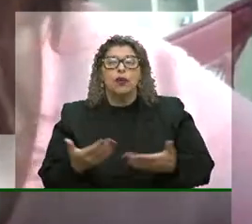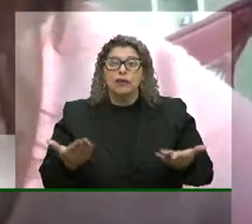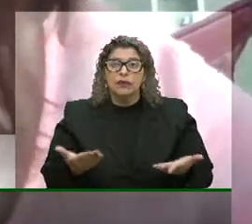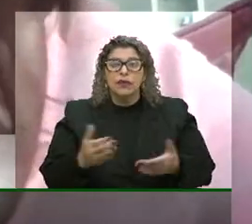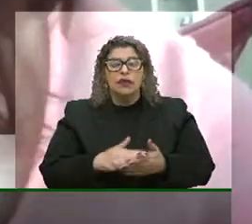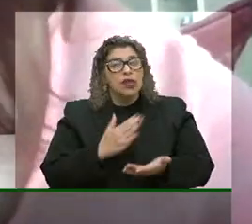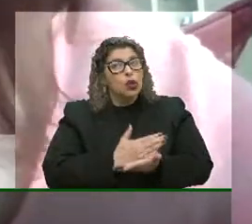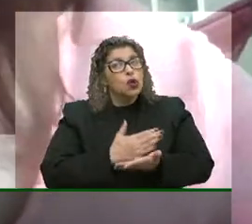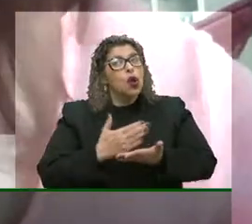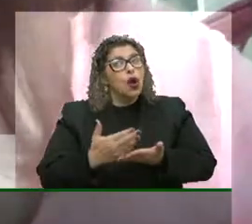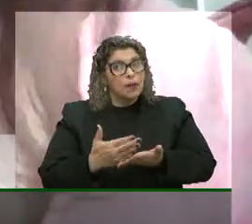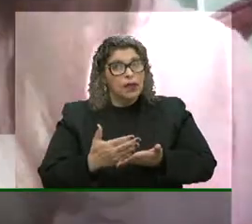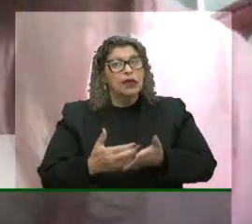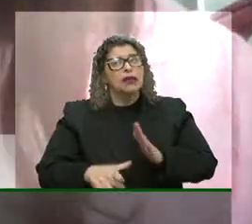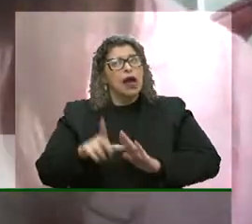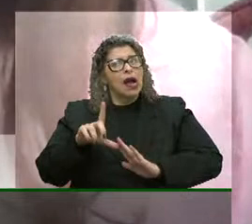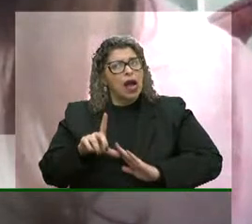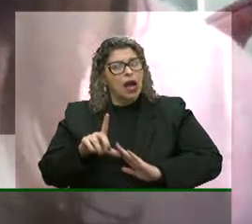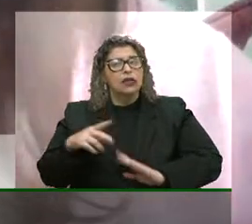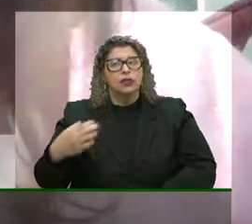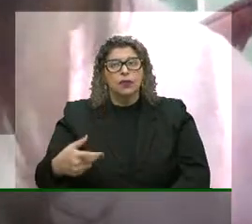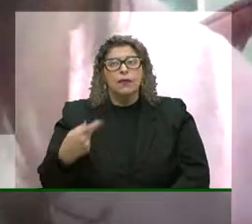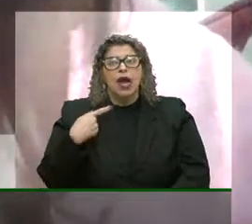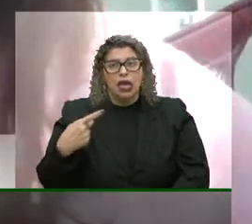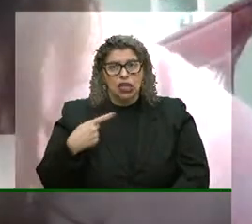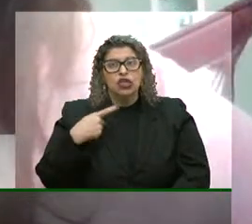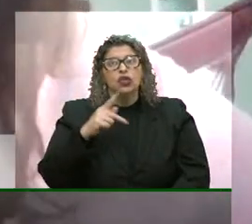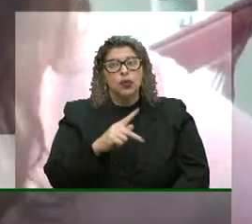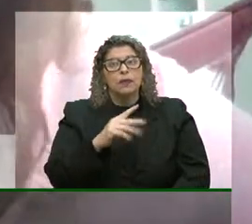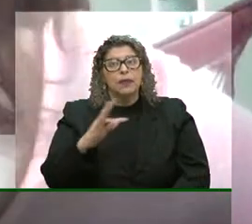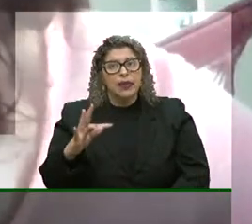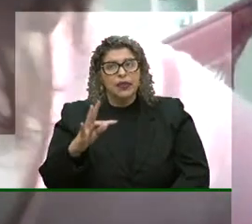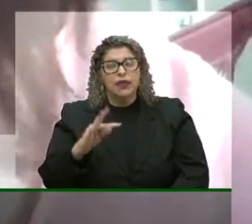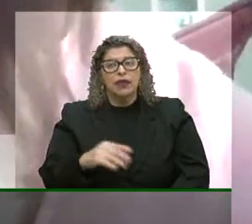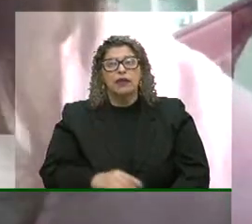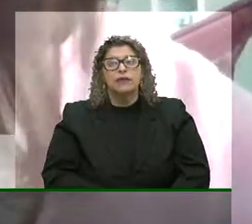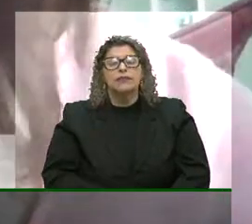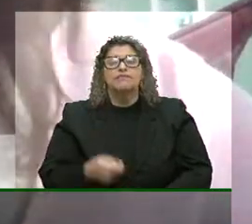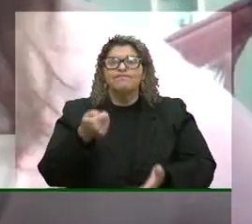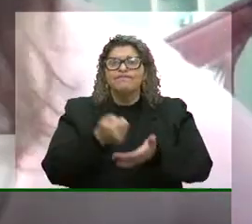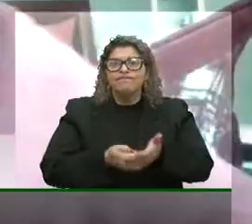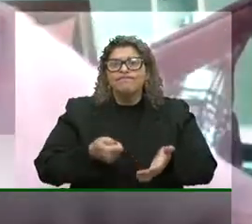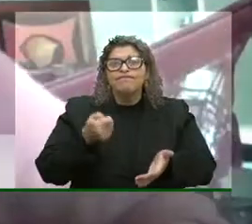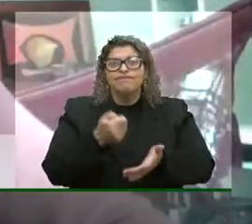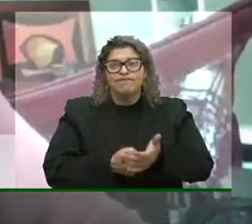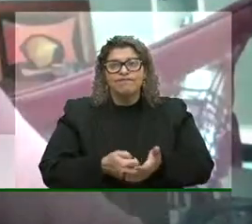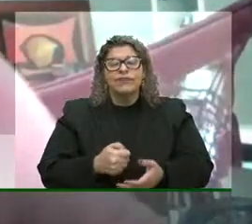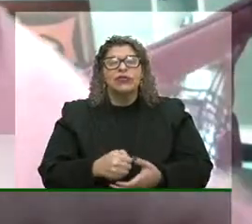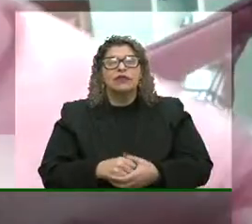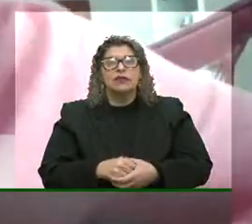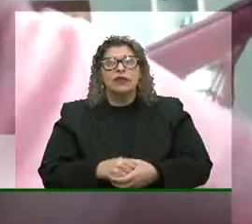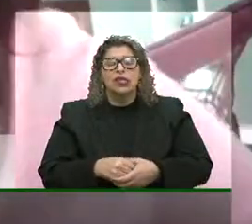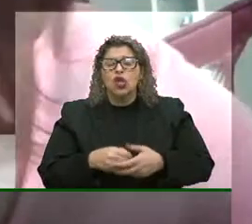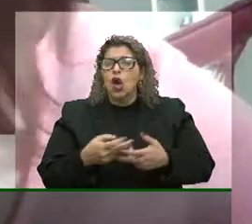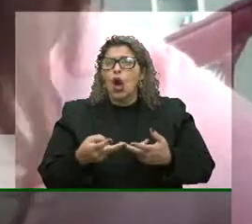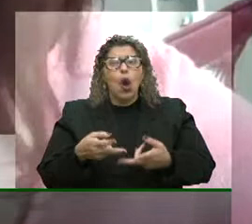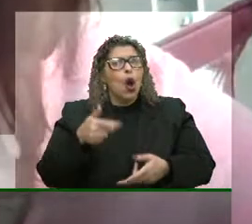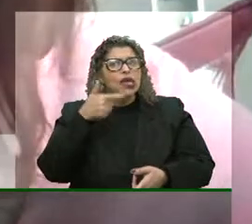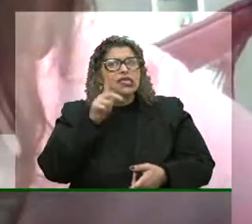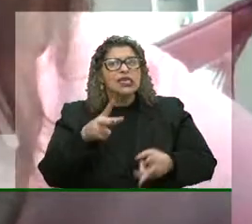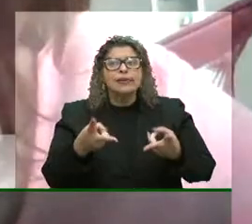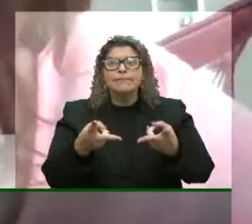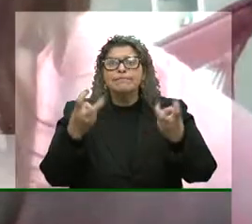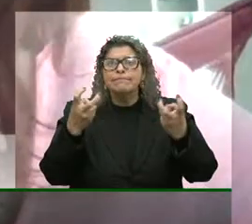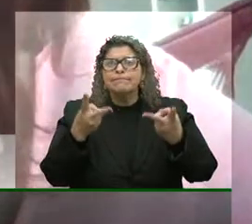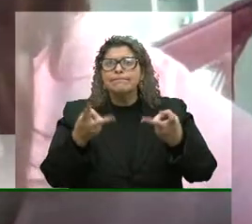início, enquanto bancada do Partido dos Trabalhadores, das Trabalhadoras, que nós não enxergávamos um